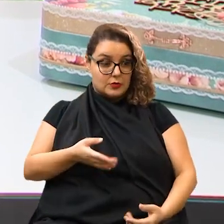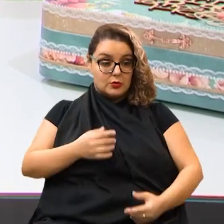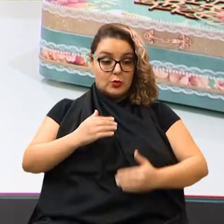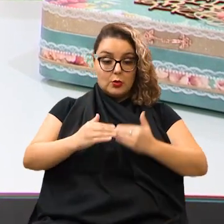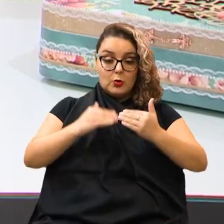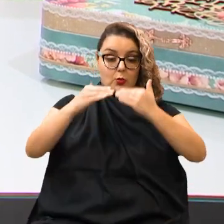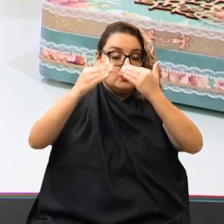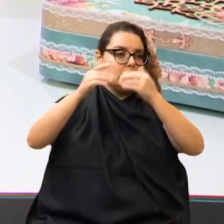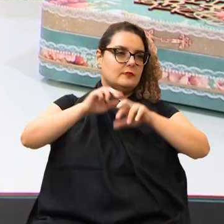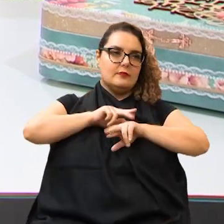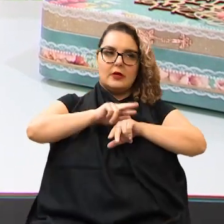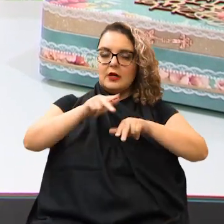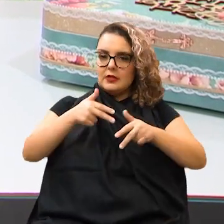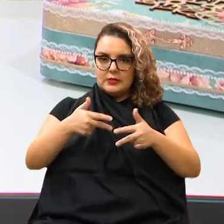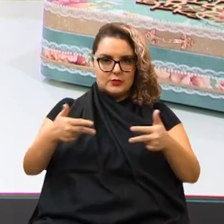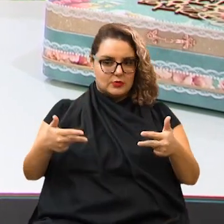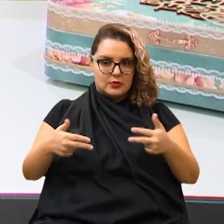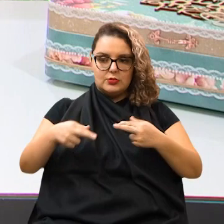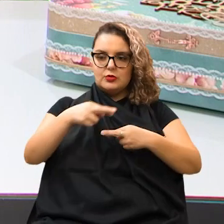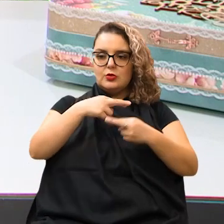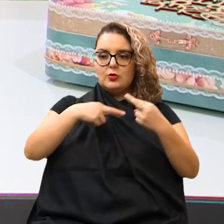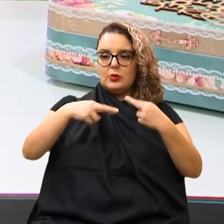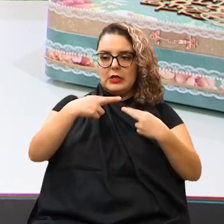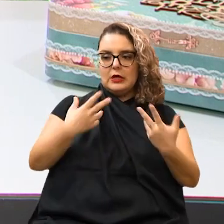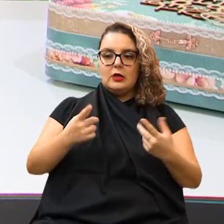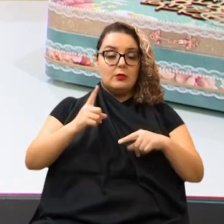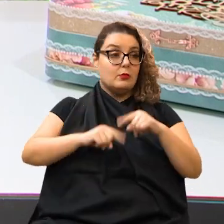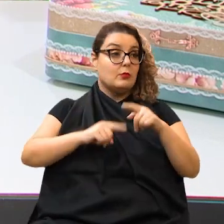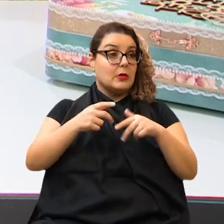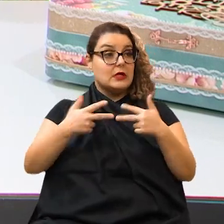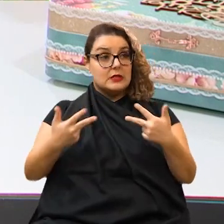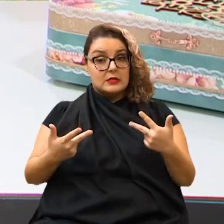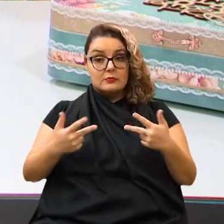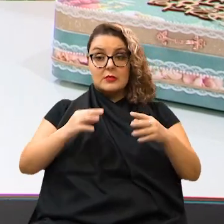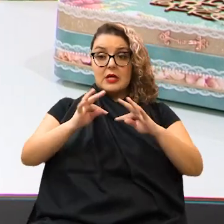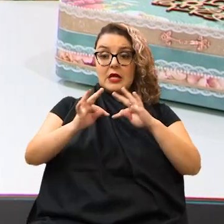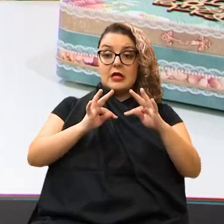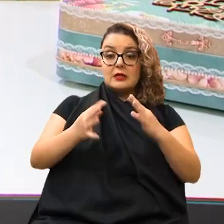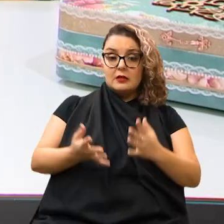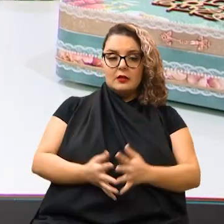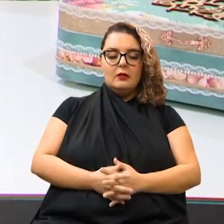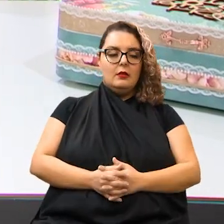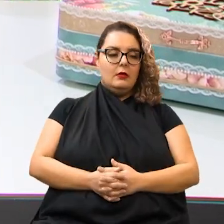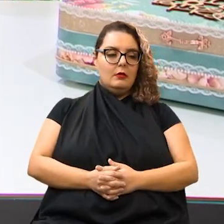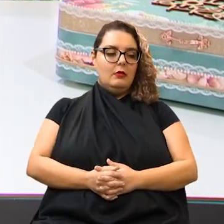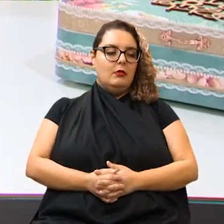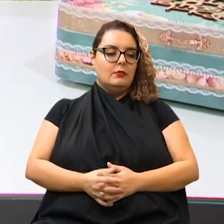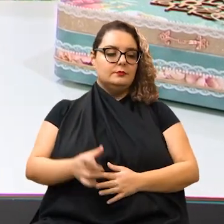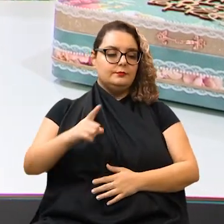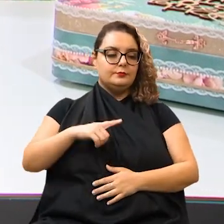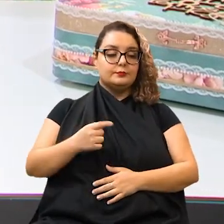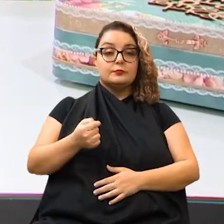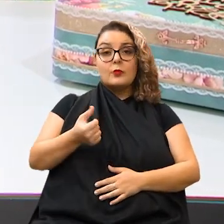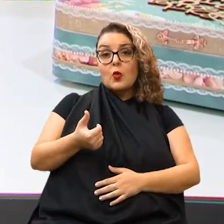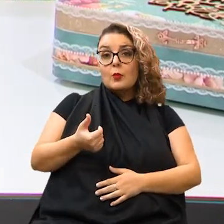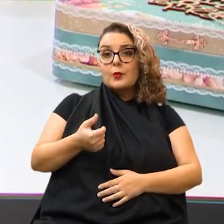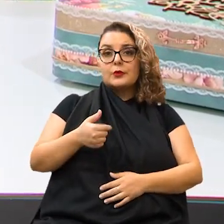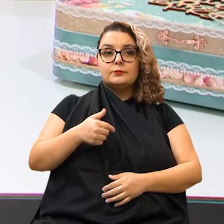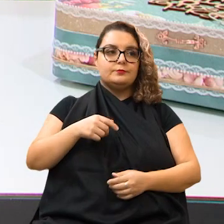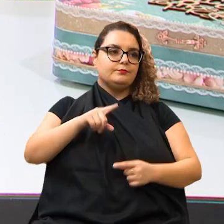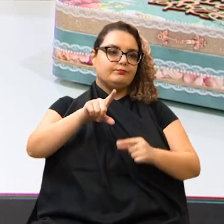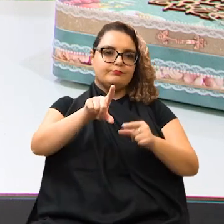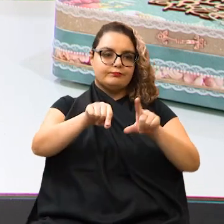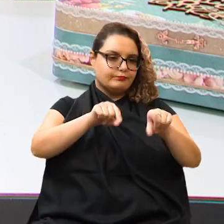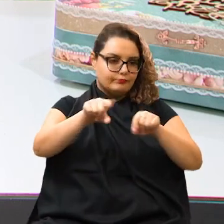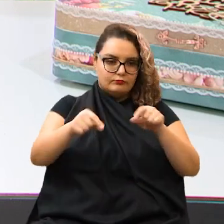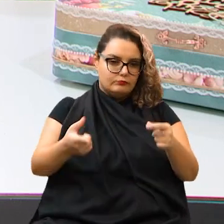principalmente, evoluímos muito, né, em relação a materiais, a técnicas. A gente tinha poucas opções